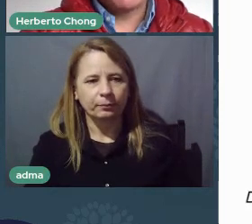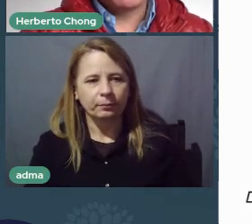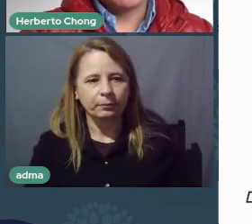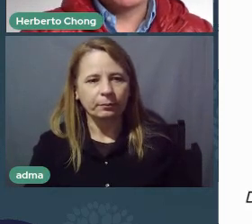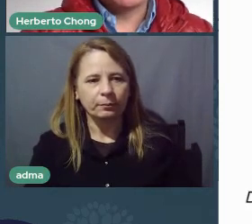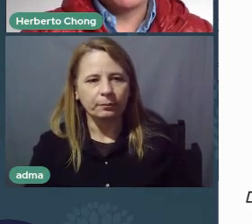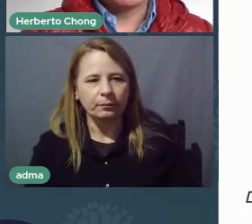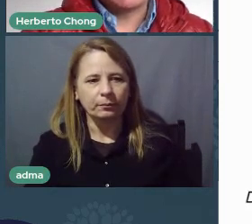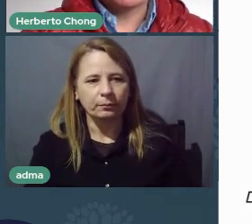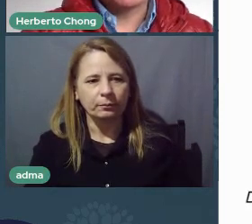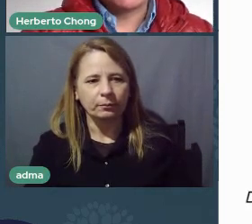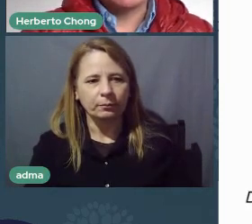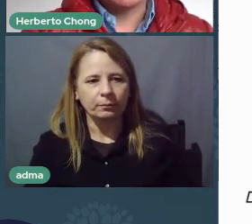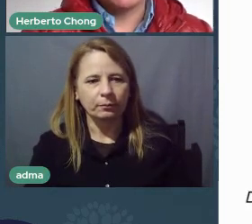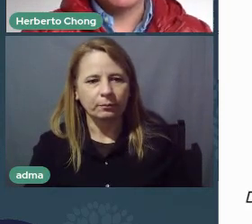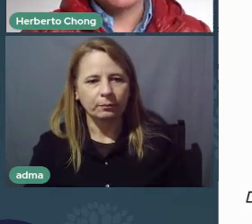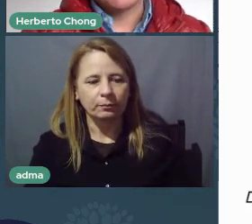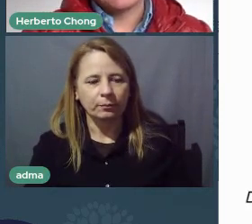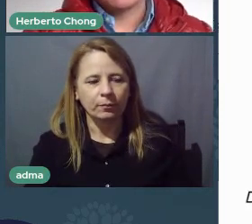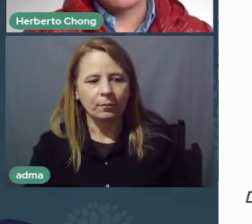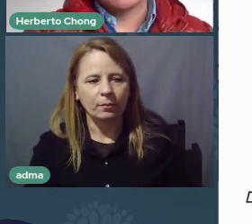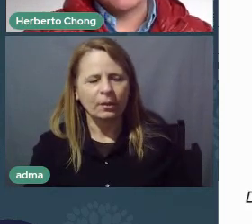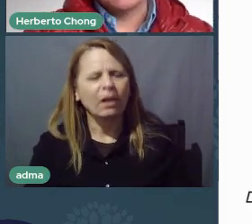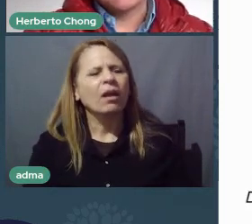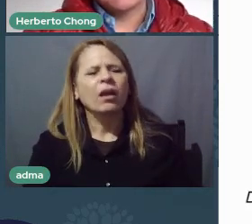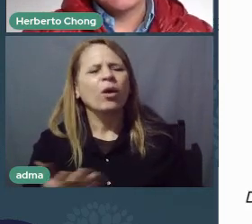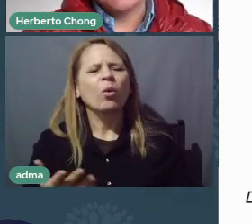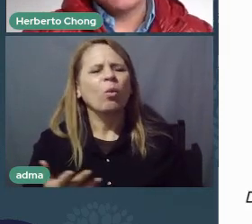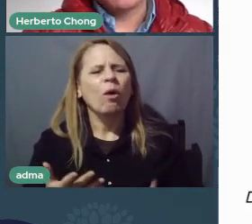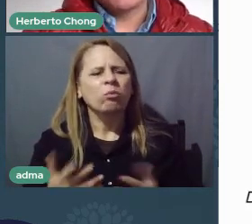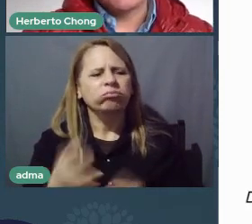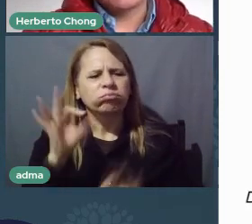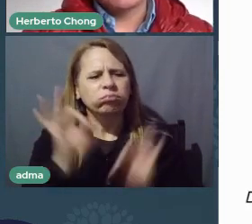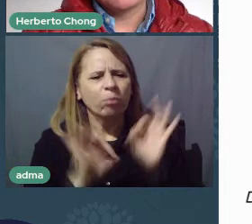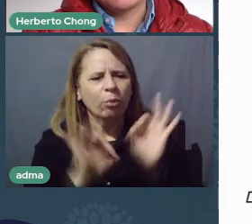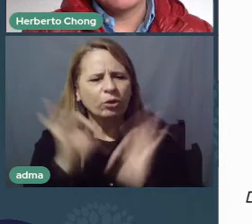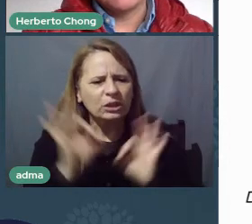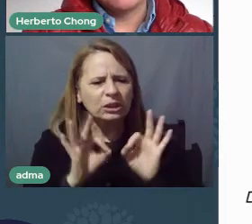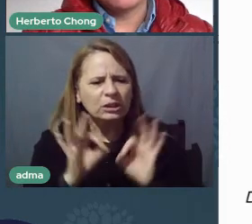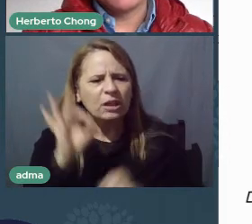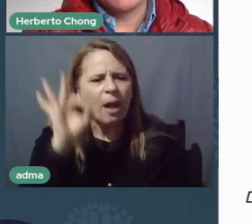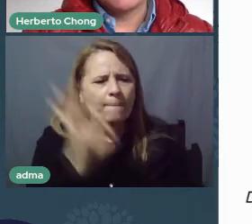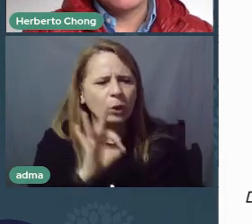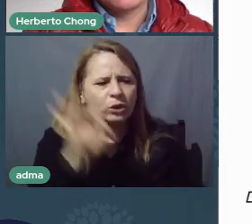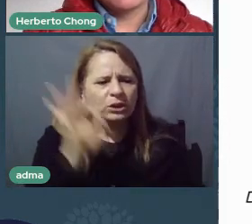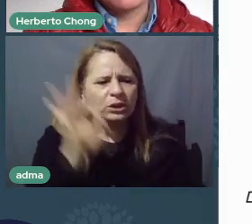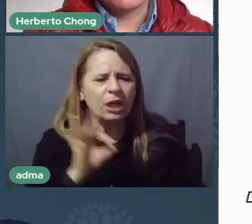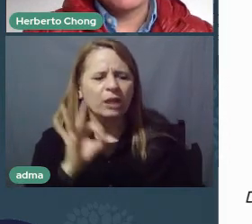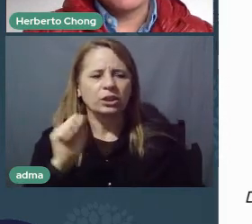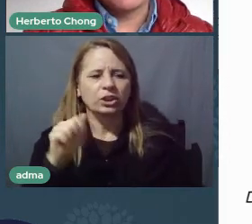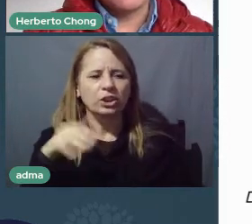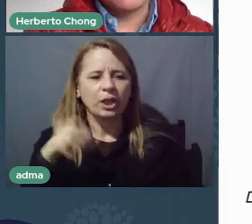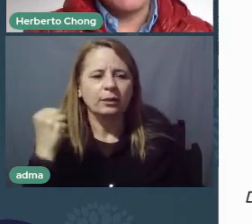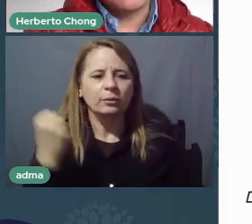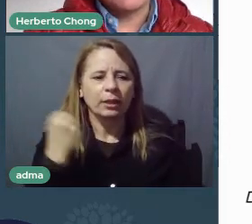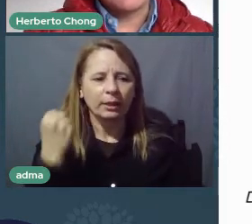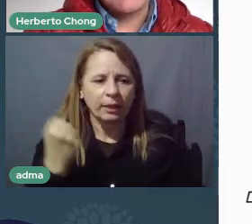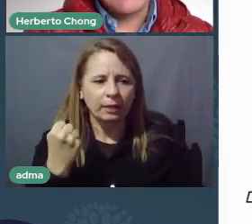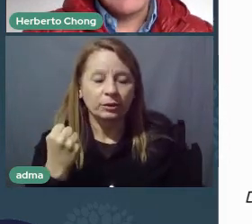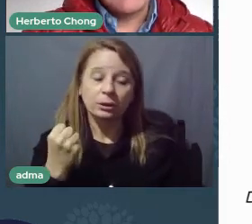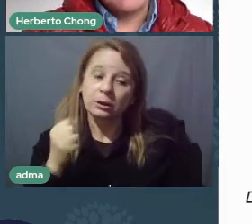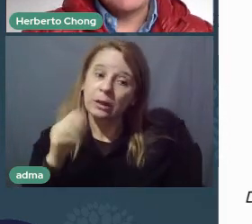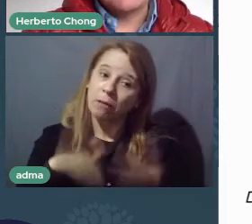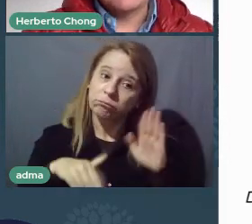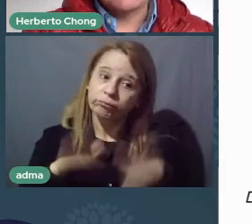Qual é a proporção de asmáticos graves? Eu mostrei lá para vocês que até 30% dos adolescentes podem ter sintomas nos últimos 12